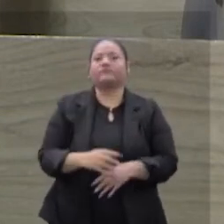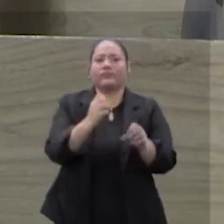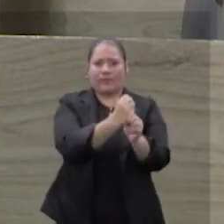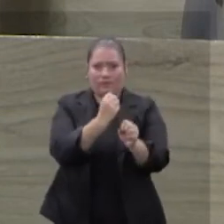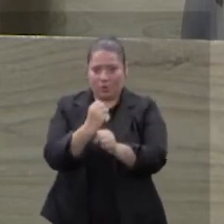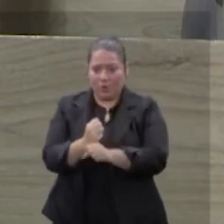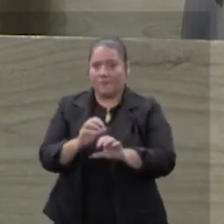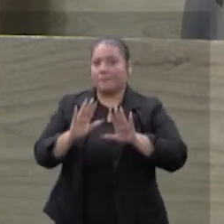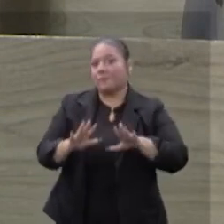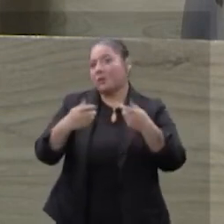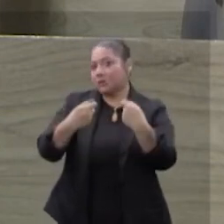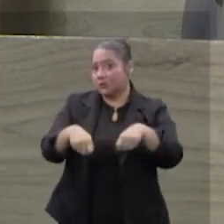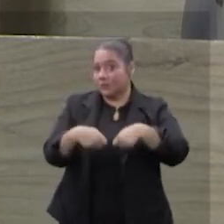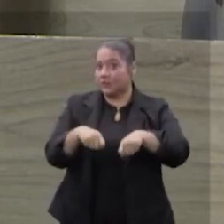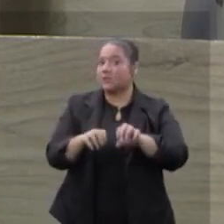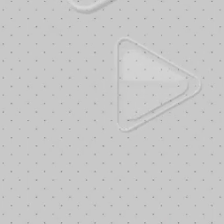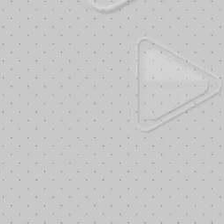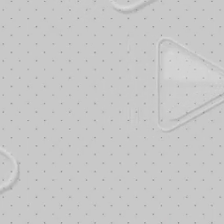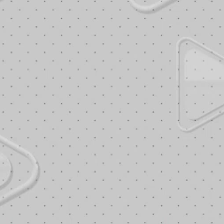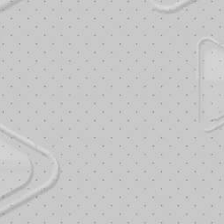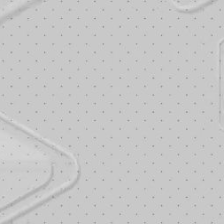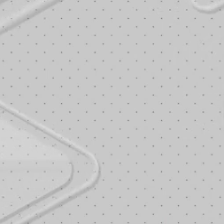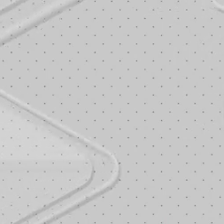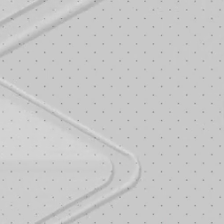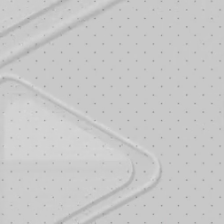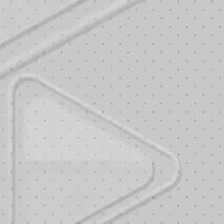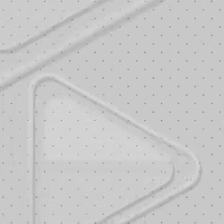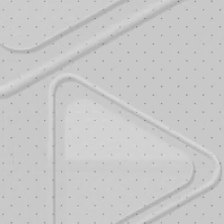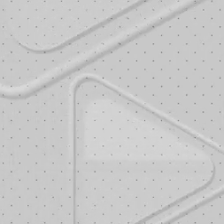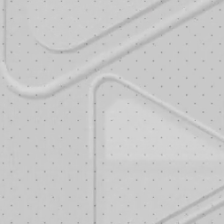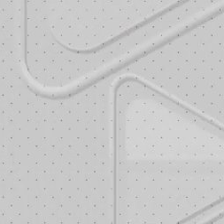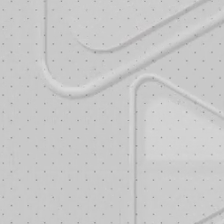infraestrutura, e é preciso organizar esses